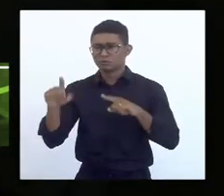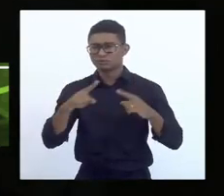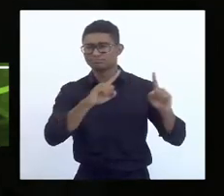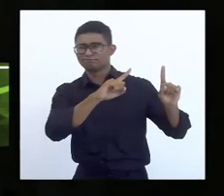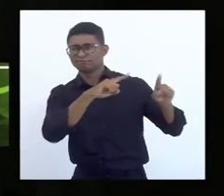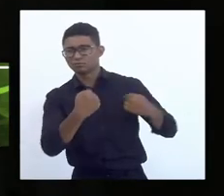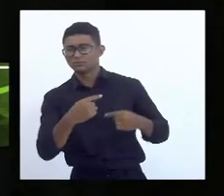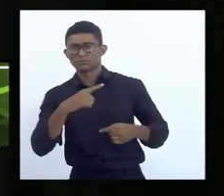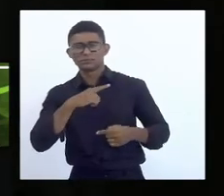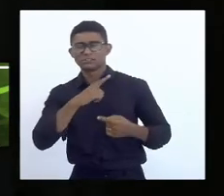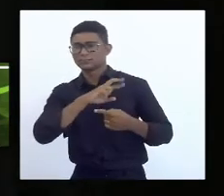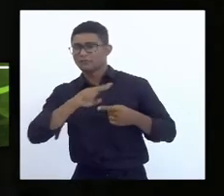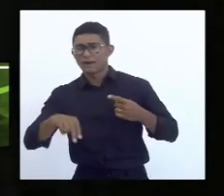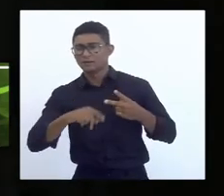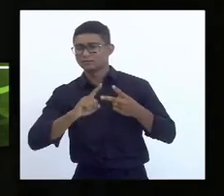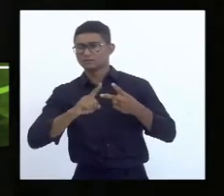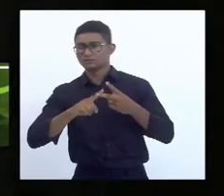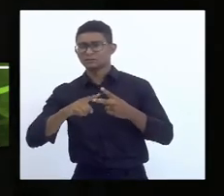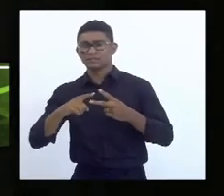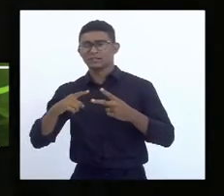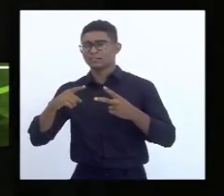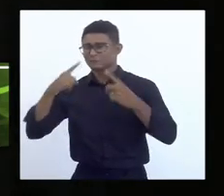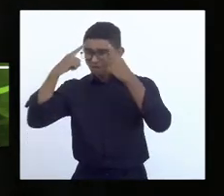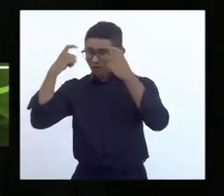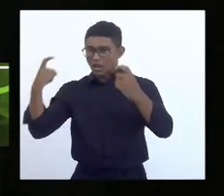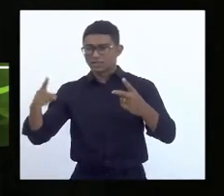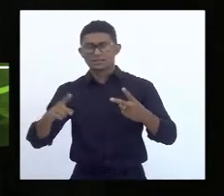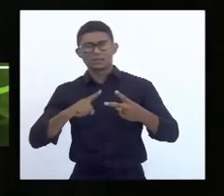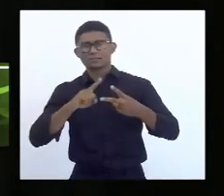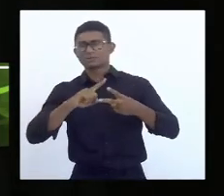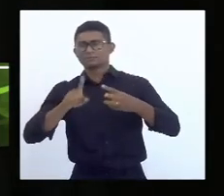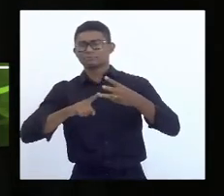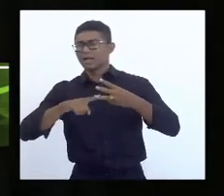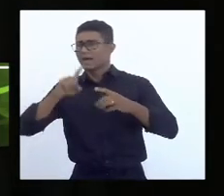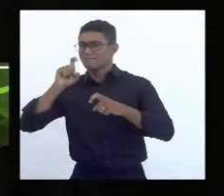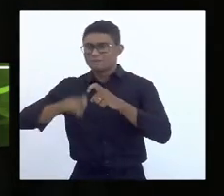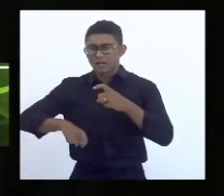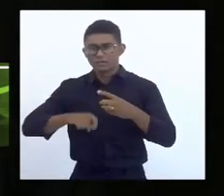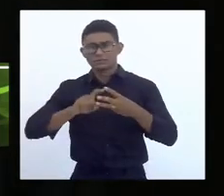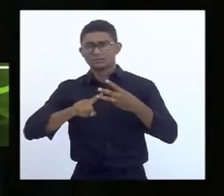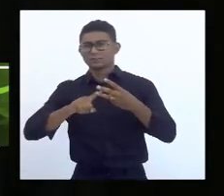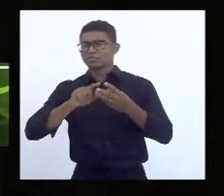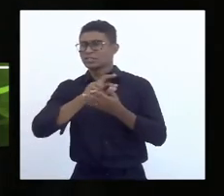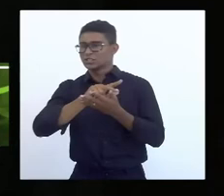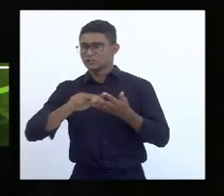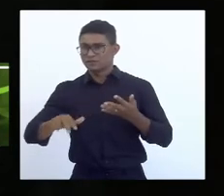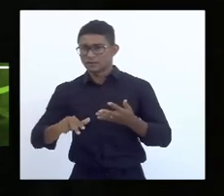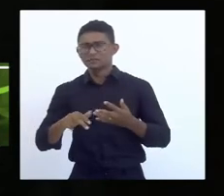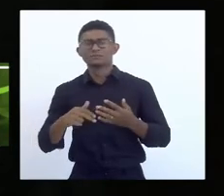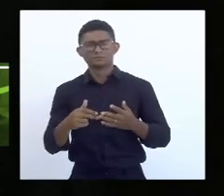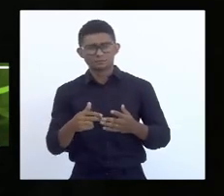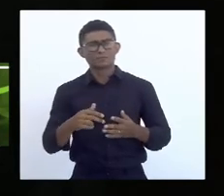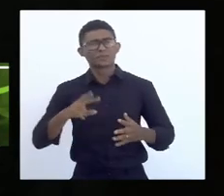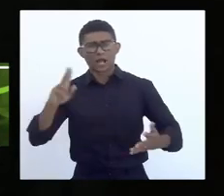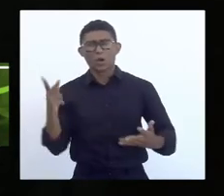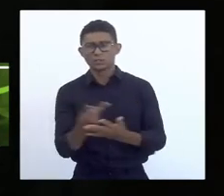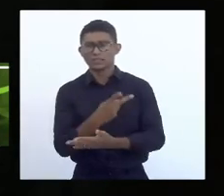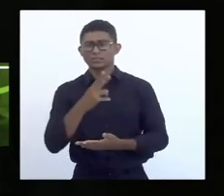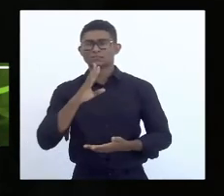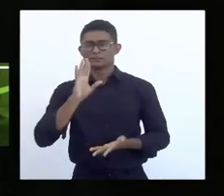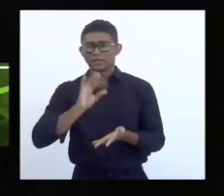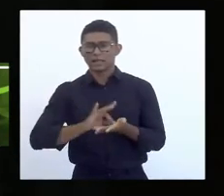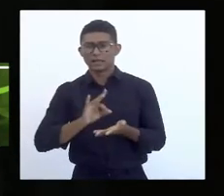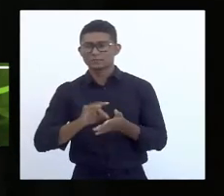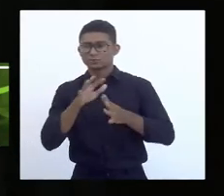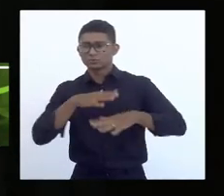nova tentativa de sequestro. E isso tem acontecido com todas as parlamentares aqui que enfrentam no Estado de